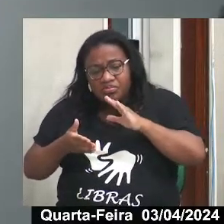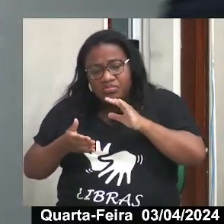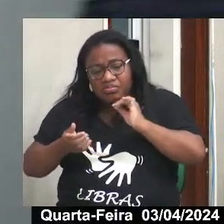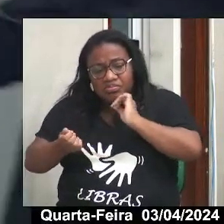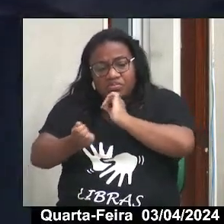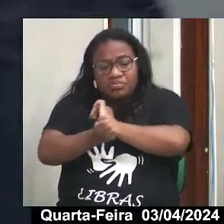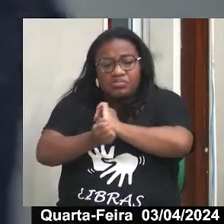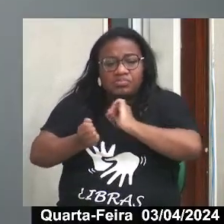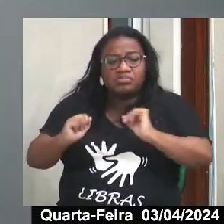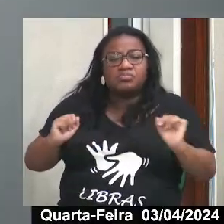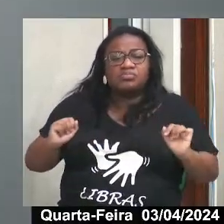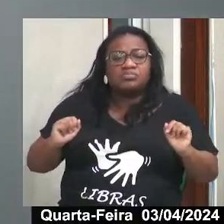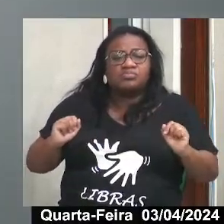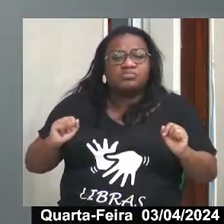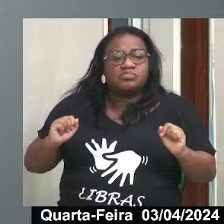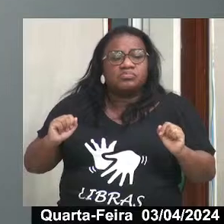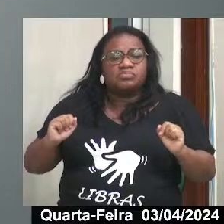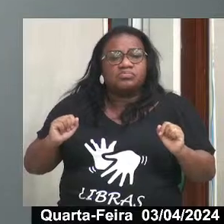se libertaram.